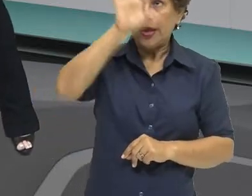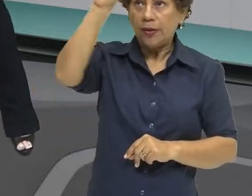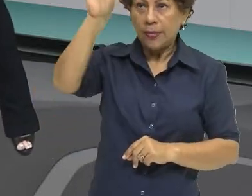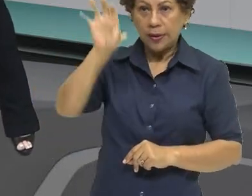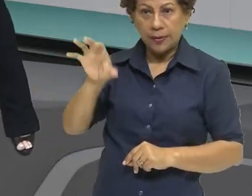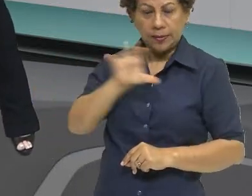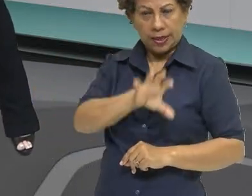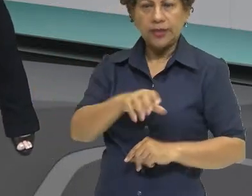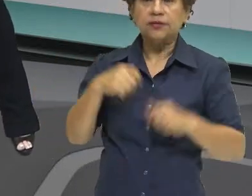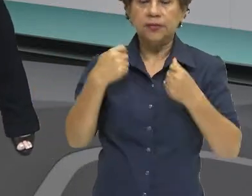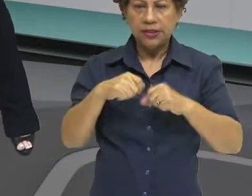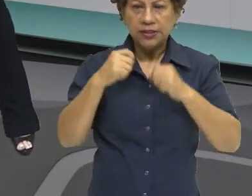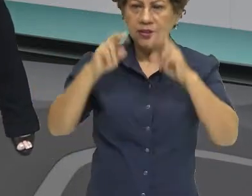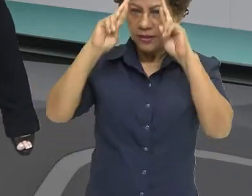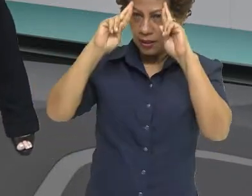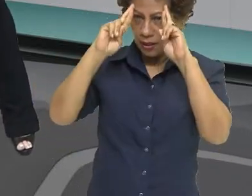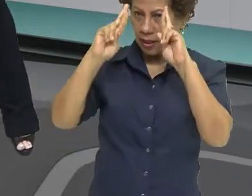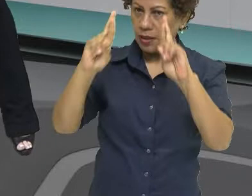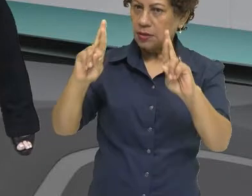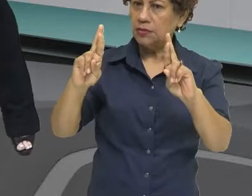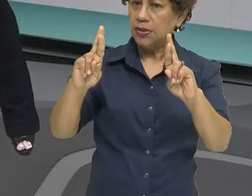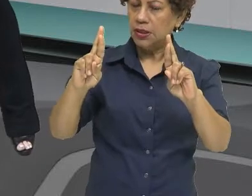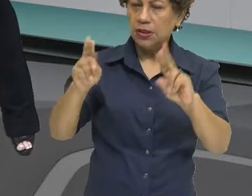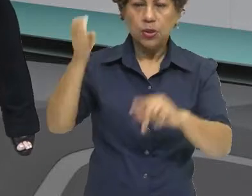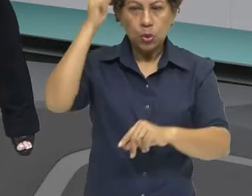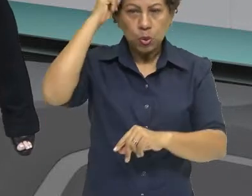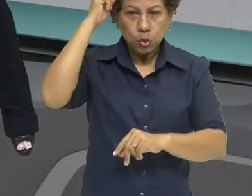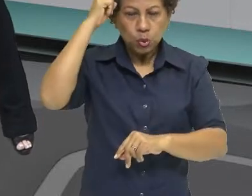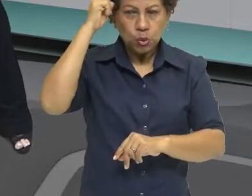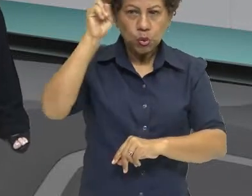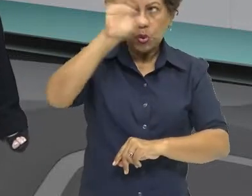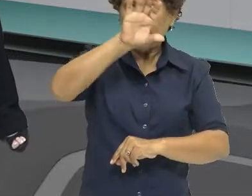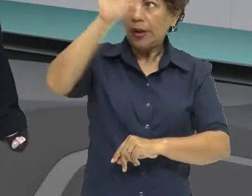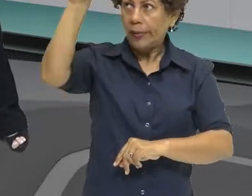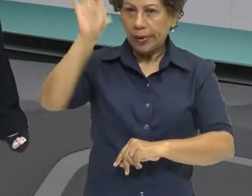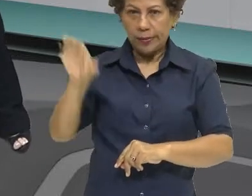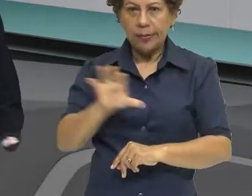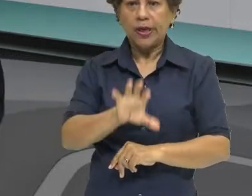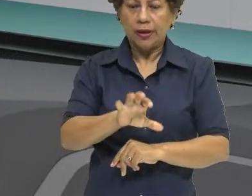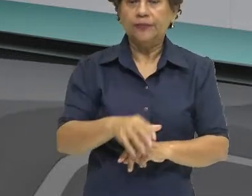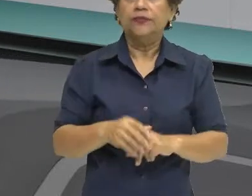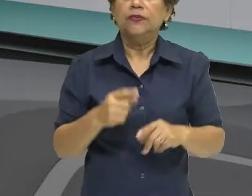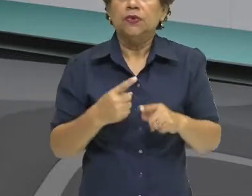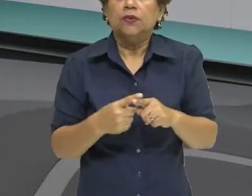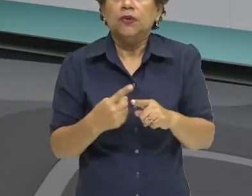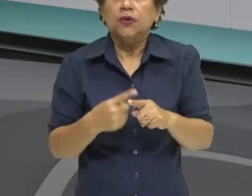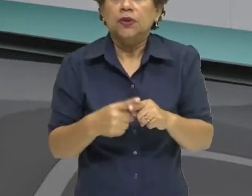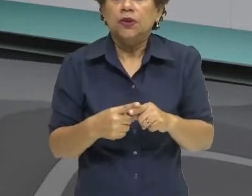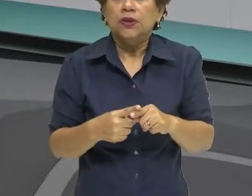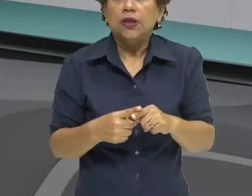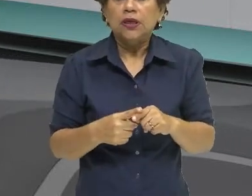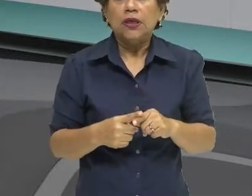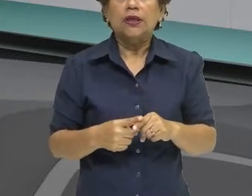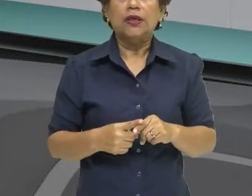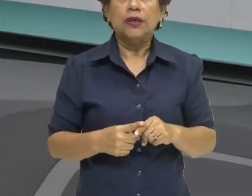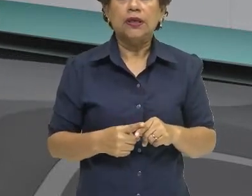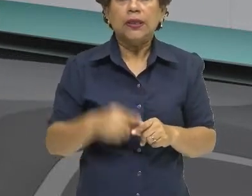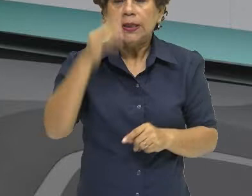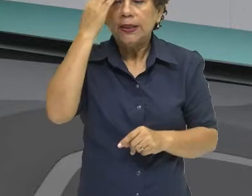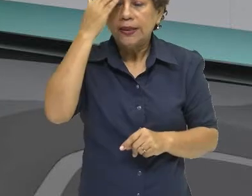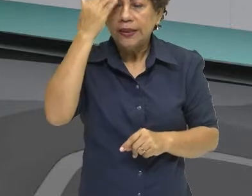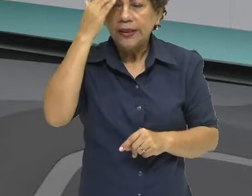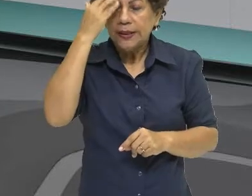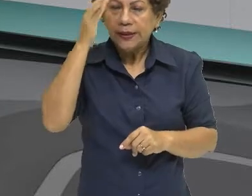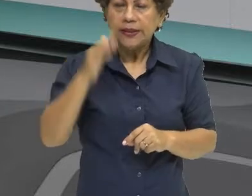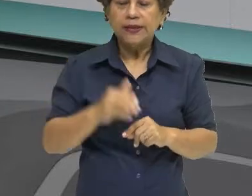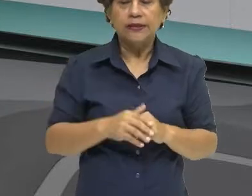respeitar. Porque não é porque eu não pertenço a determinada cultura que eu tenho que estar, né, indo em confronto